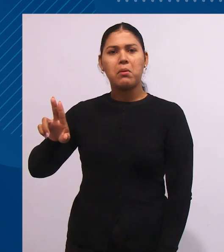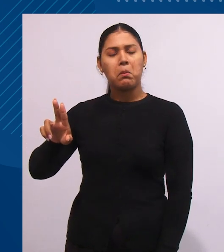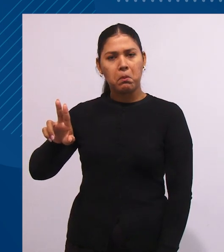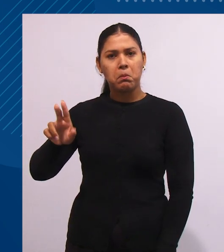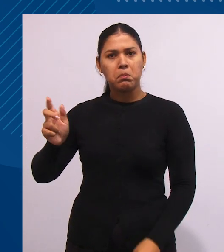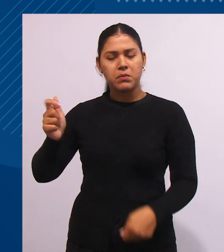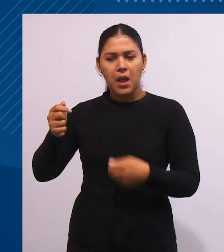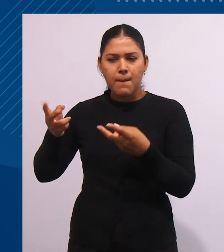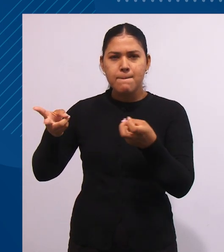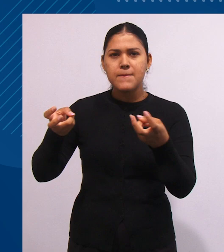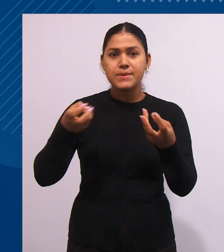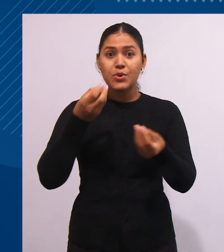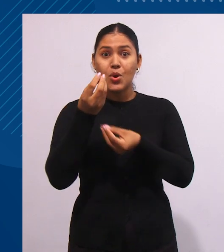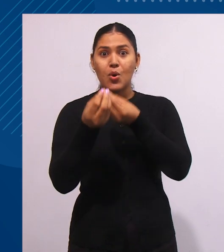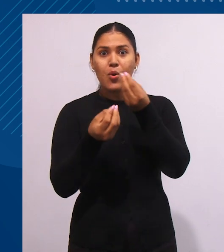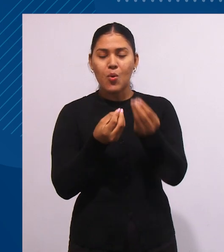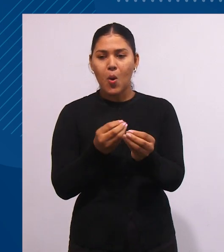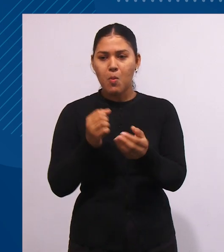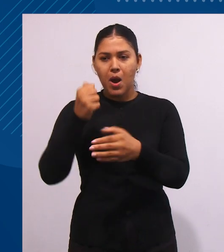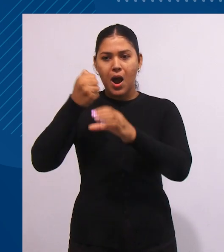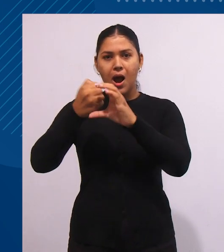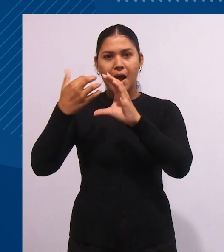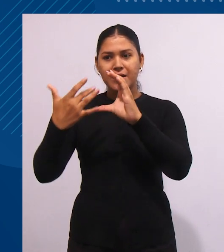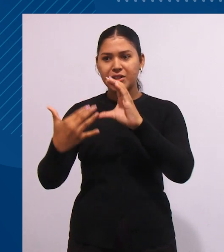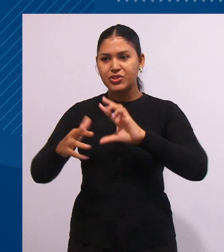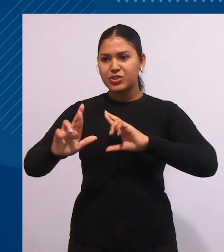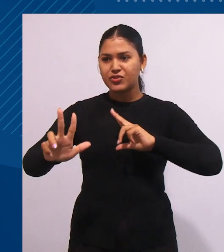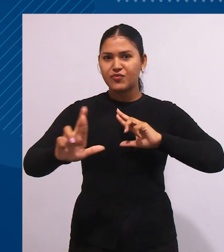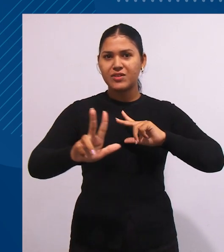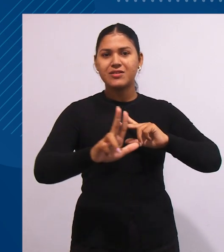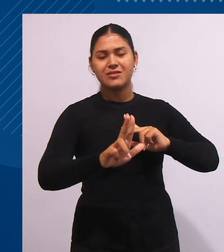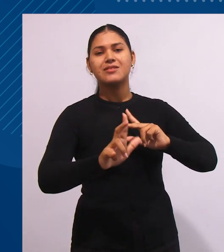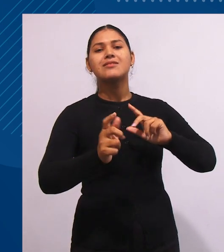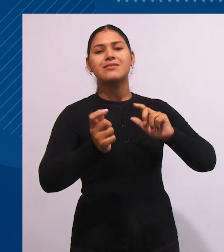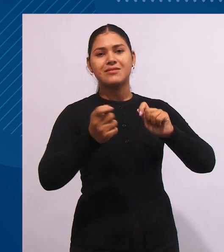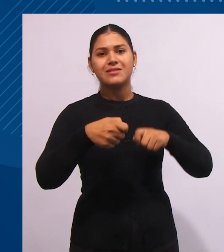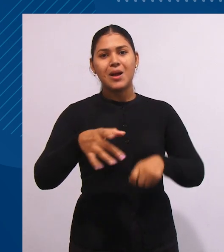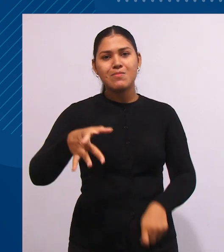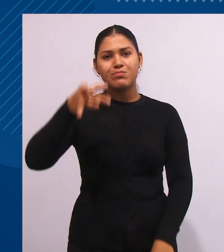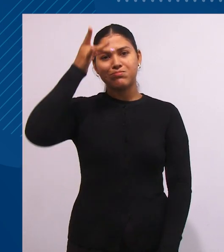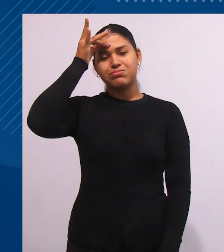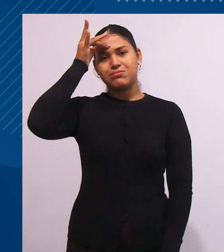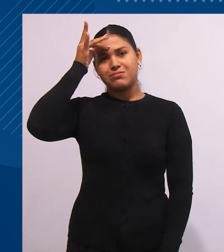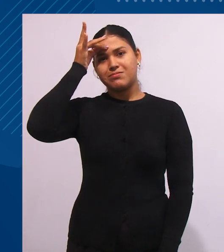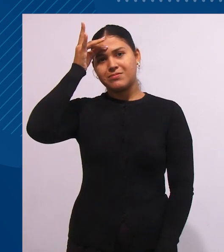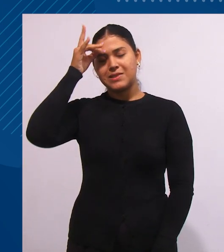e estereótipos sobre as populações tradicionais, né? E o aluno,